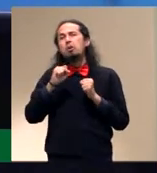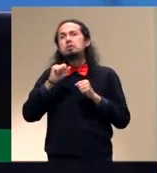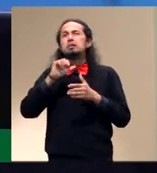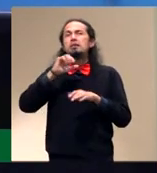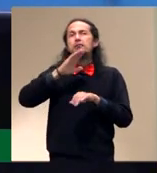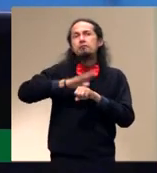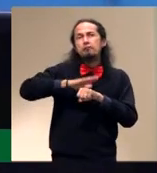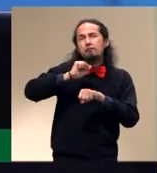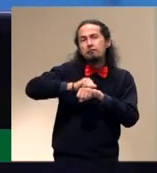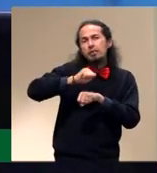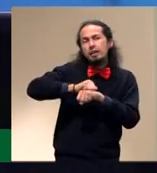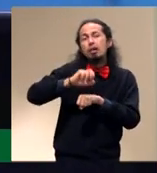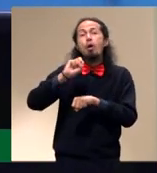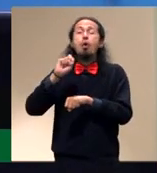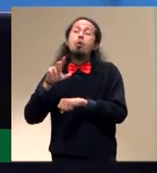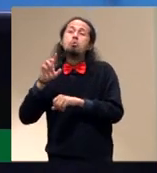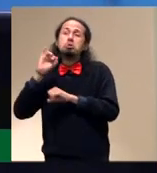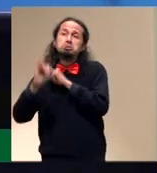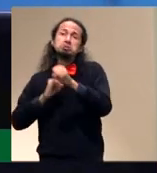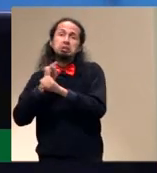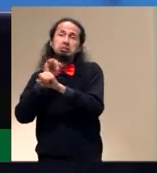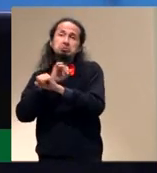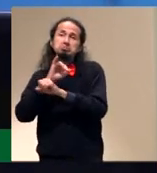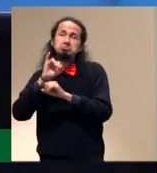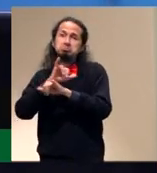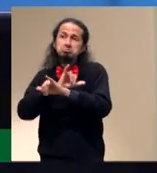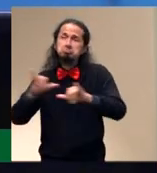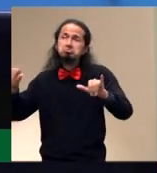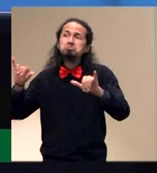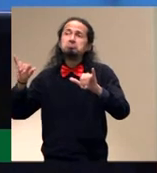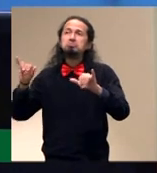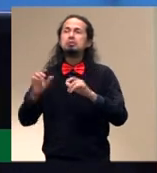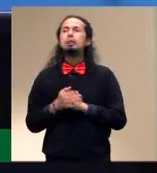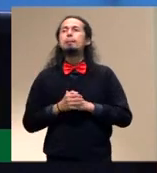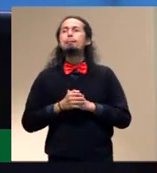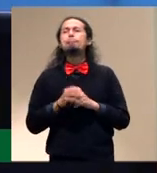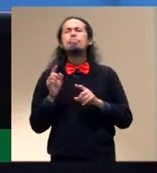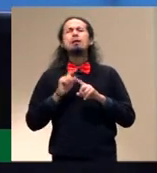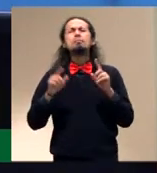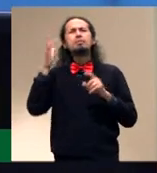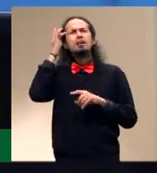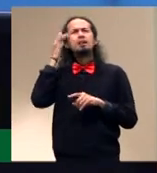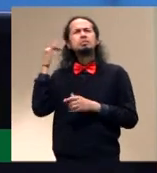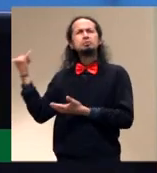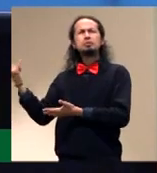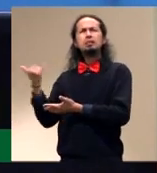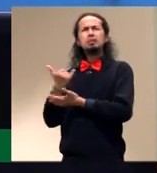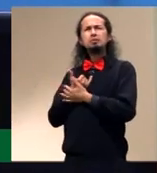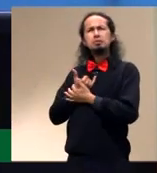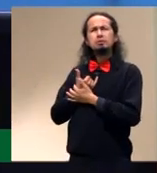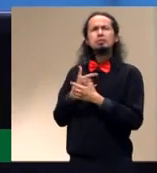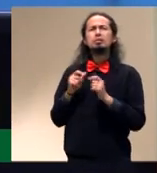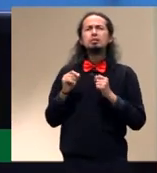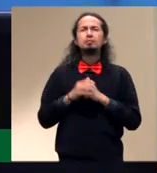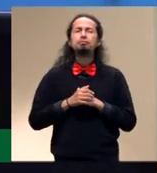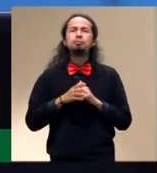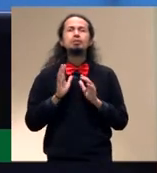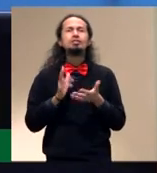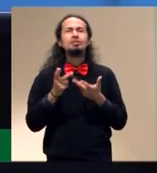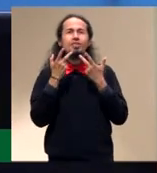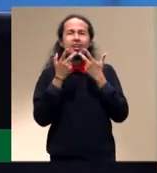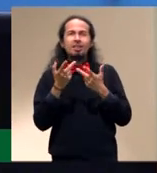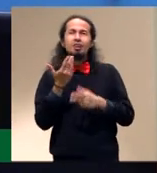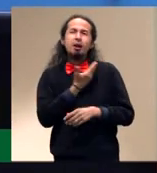acho que é fundamental, porque, na verdade, nós estamos falando aqui, para mim, eu até comentei isso com os colegas que me convidaram,